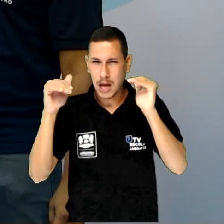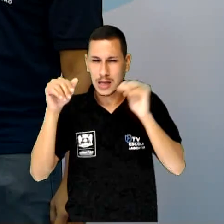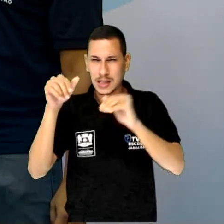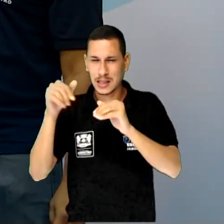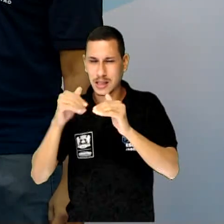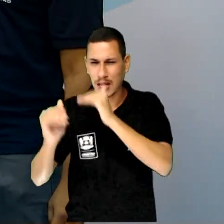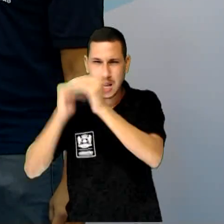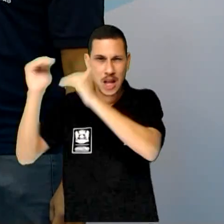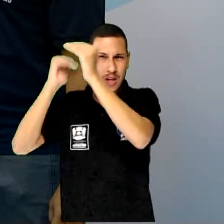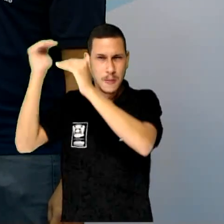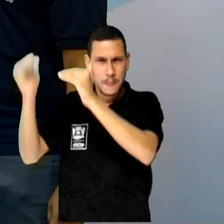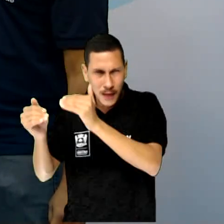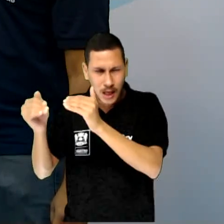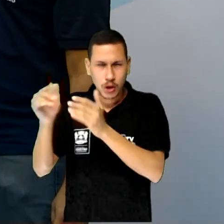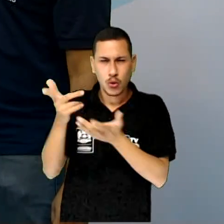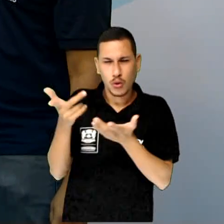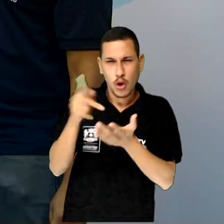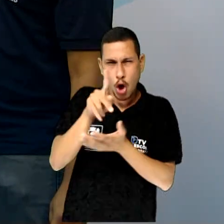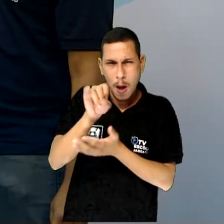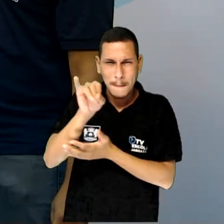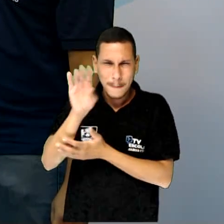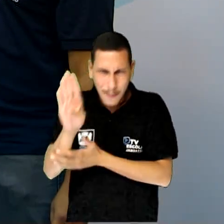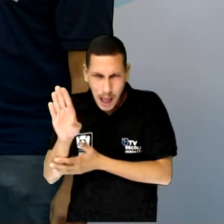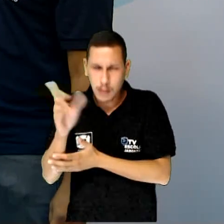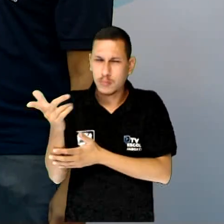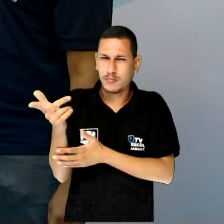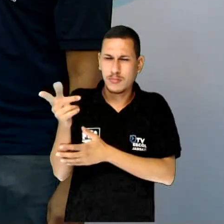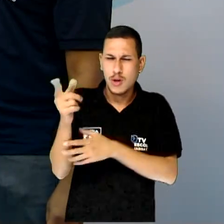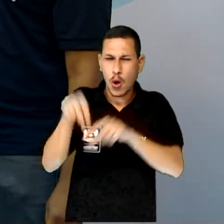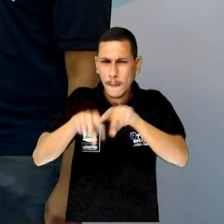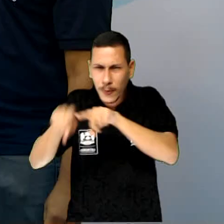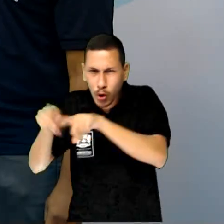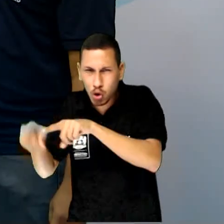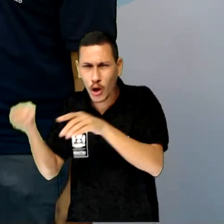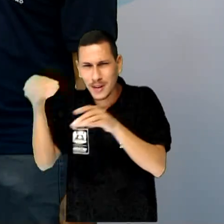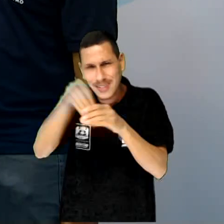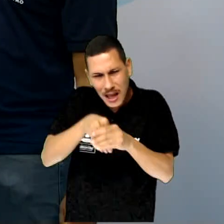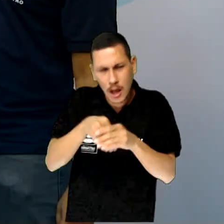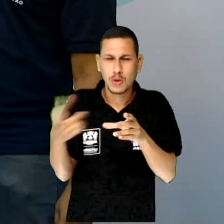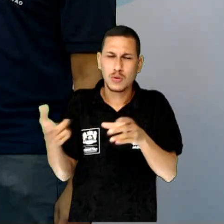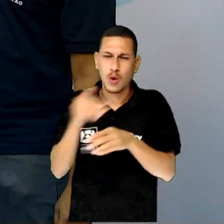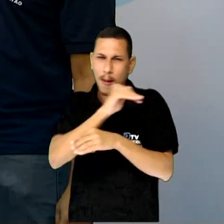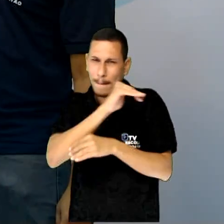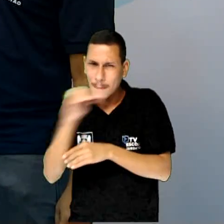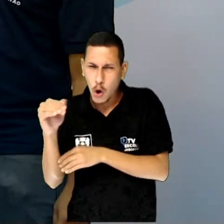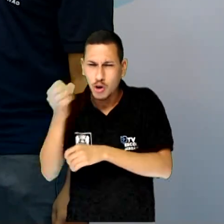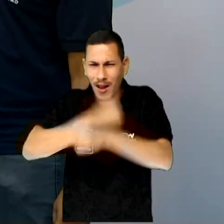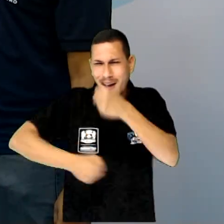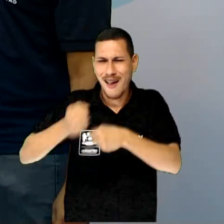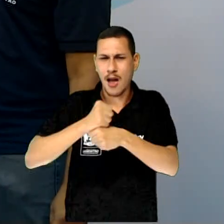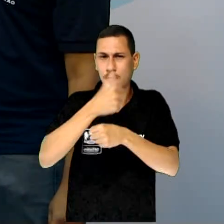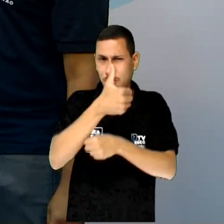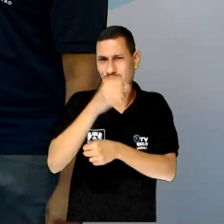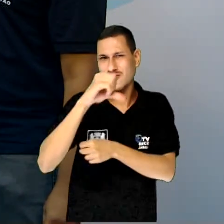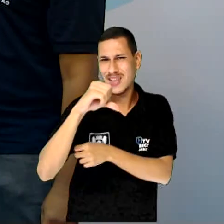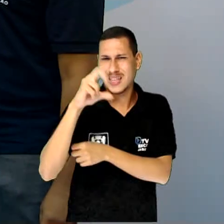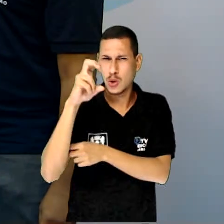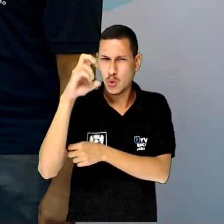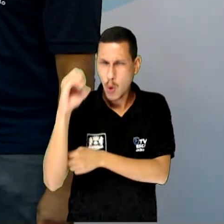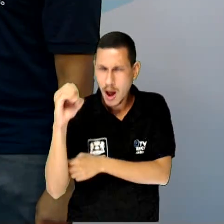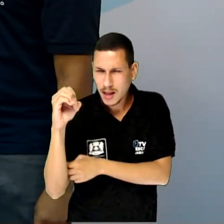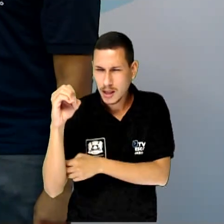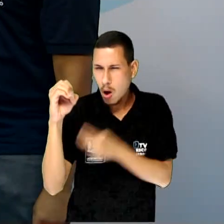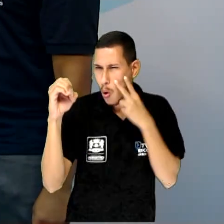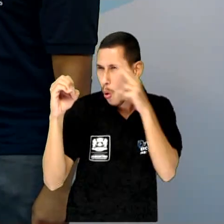não reduziu. Você vê que essa curva ela vai sendo acentuada e quando chega em 1950, aí ela cria